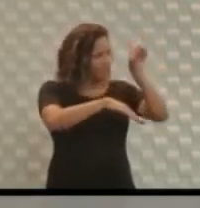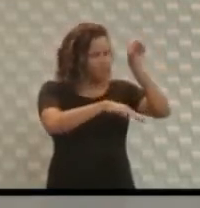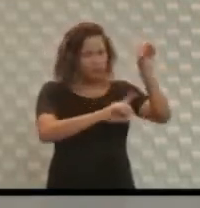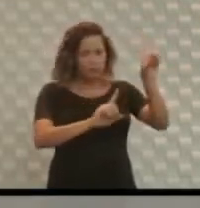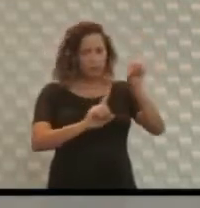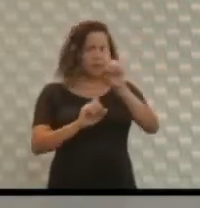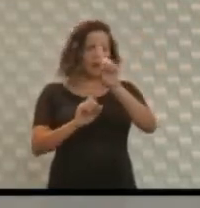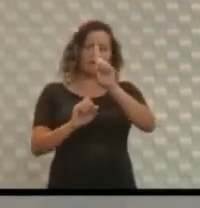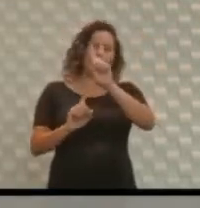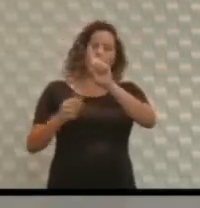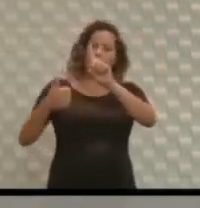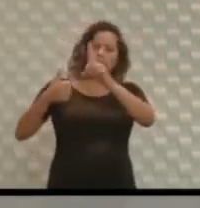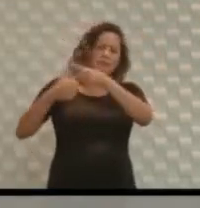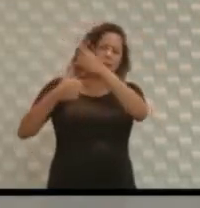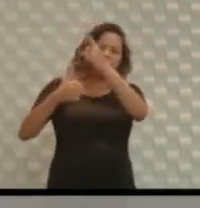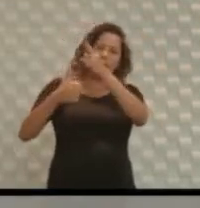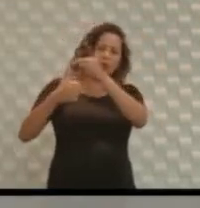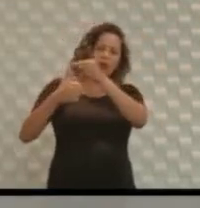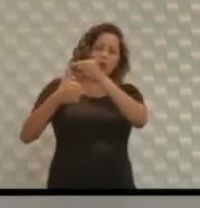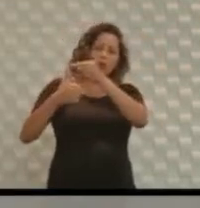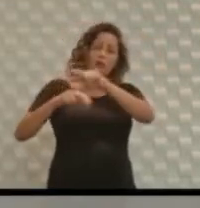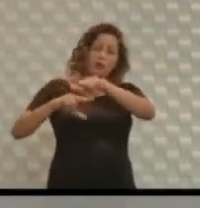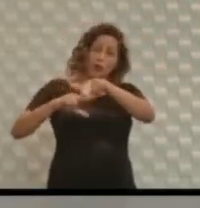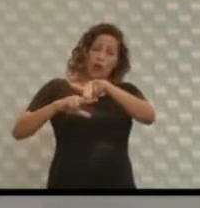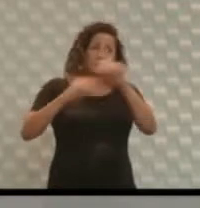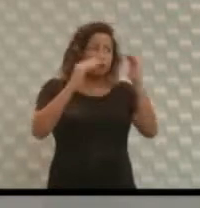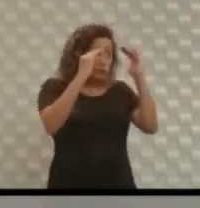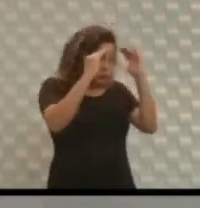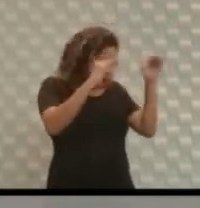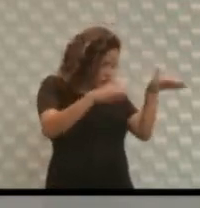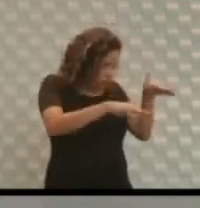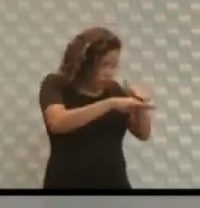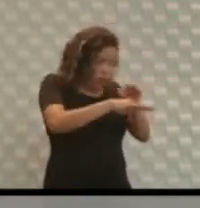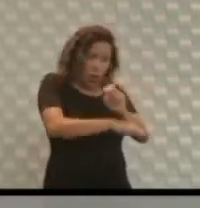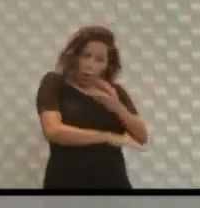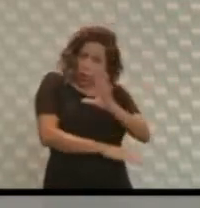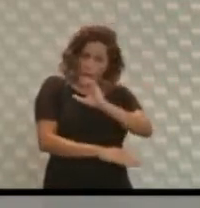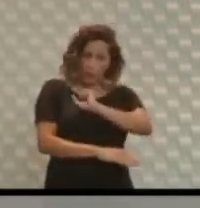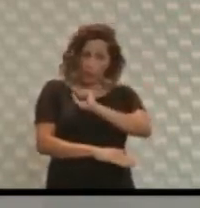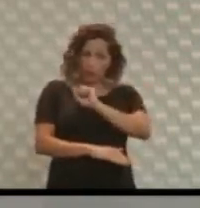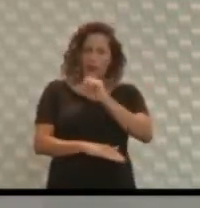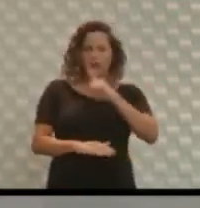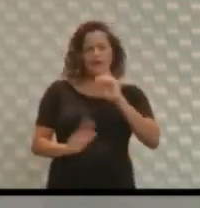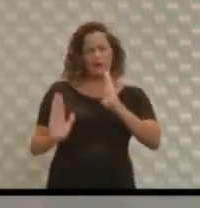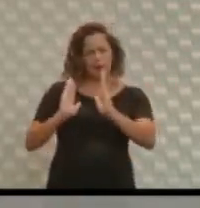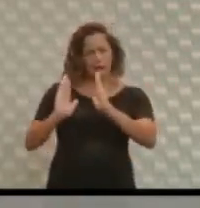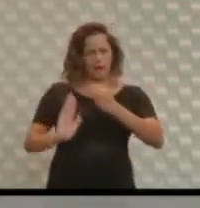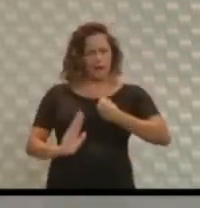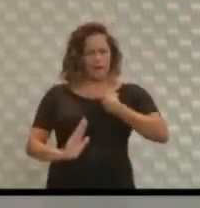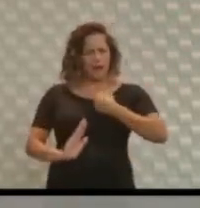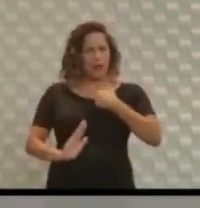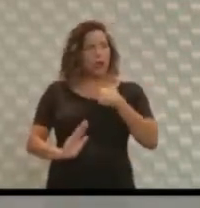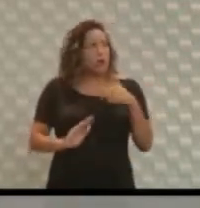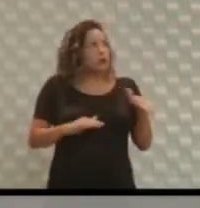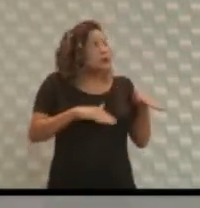na nossa vida, ou por temor ou por amor. Teve uma fase na minha vida que eu temia